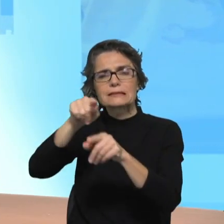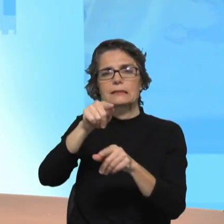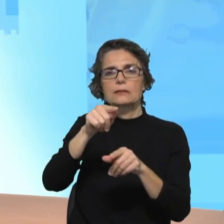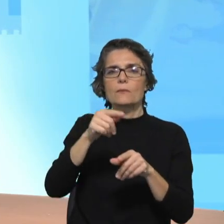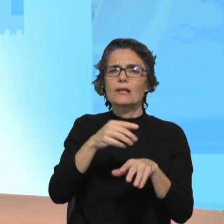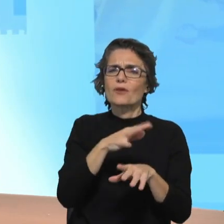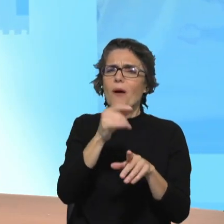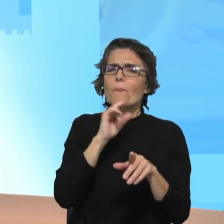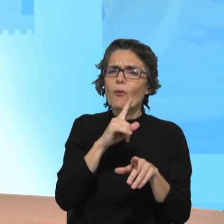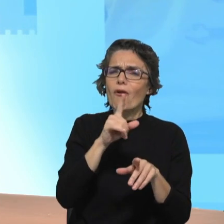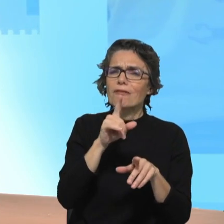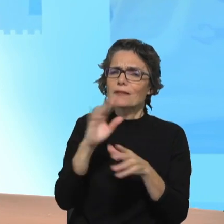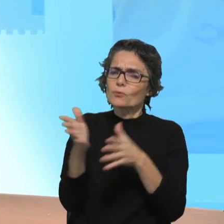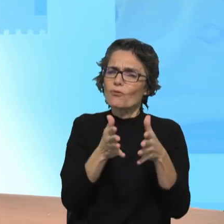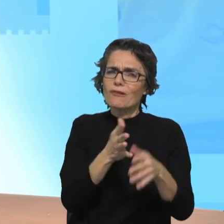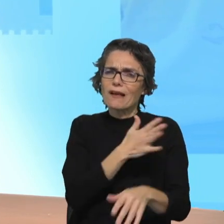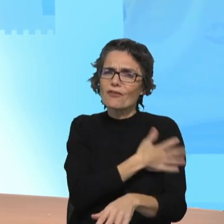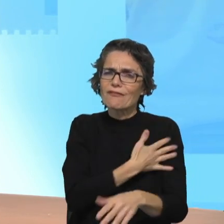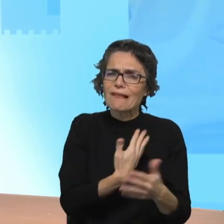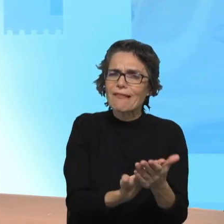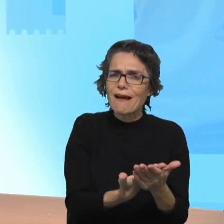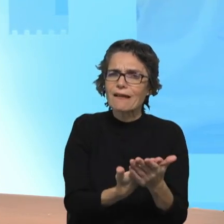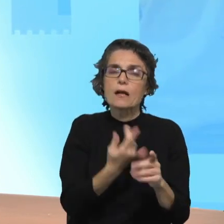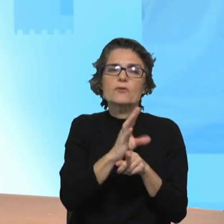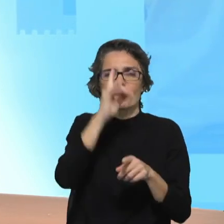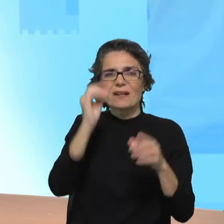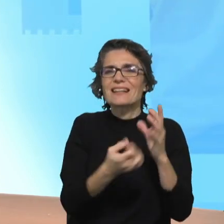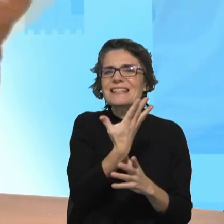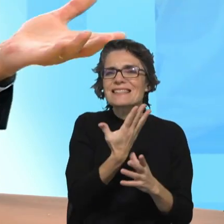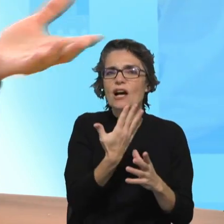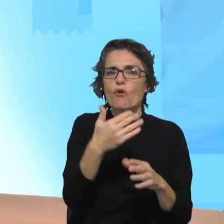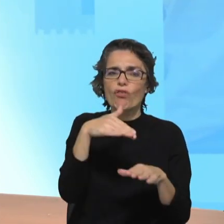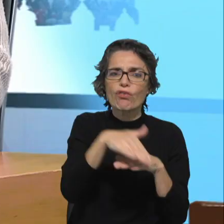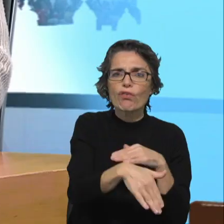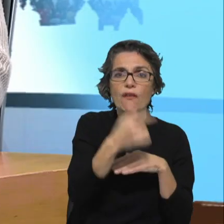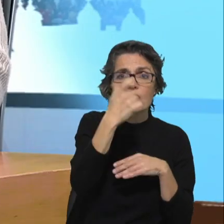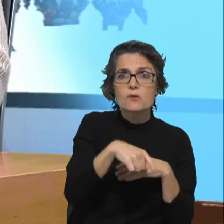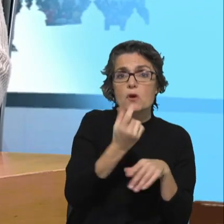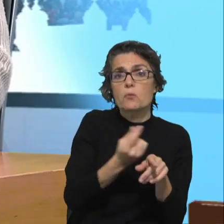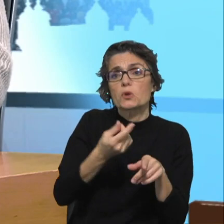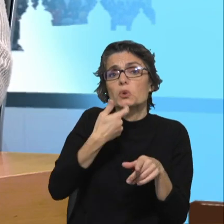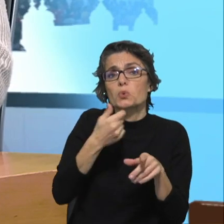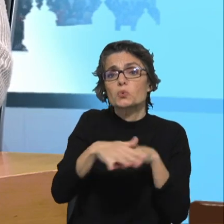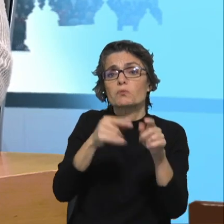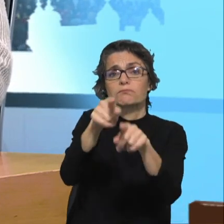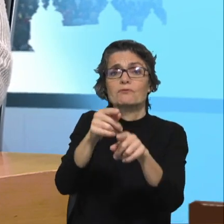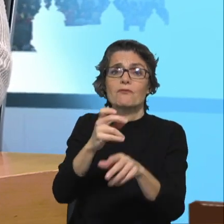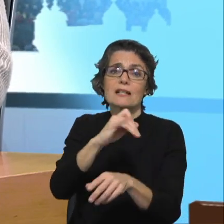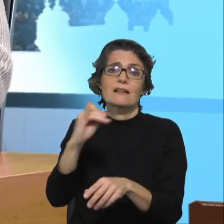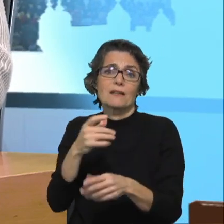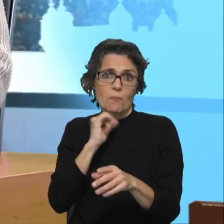Pode. O próprio pensamento crítico, a memória, a capacidade criativa. Lá está, o martelo se pode ser usado tudo para uma coisa ou para outra.